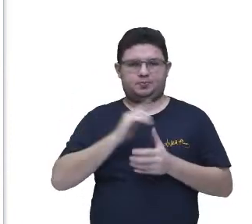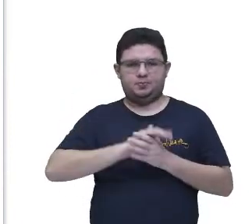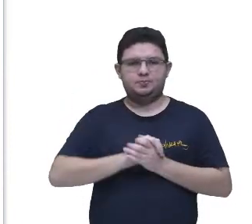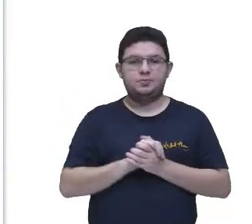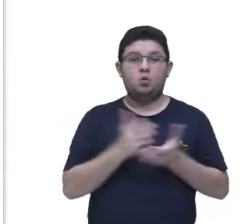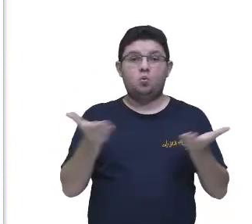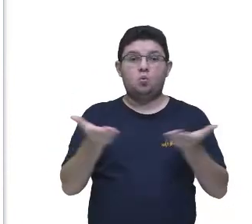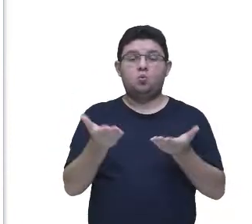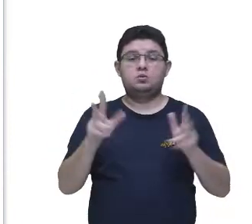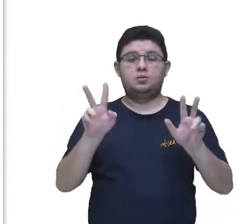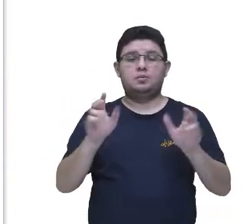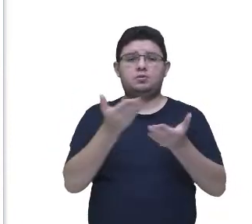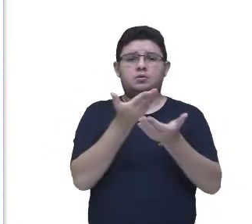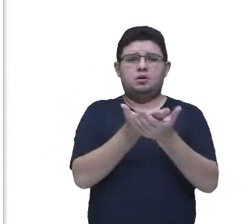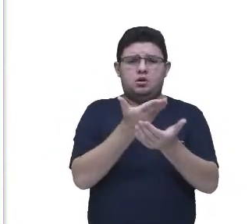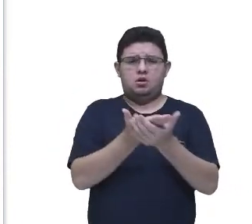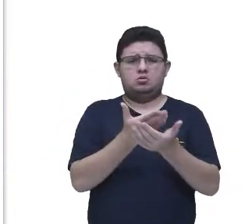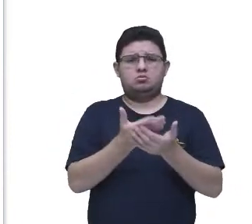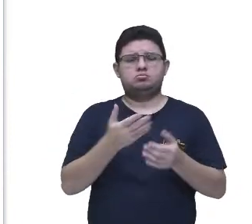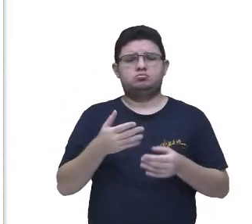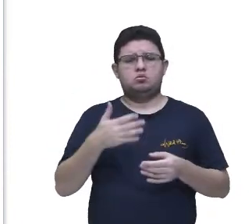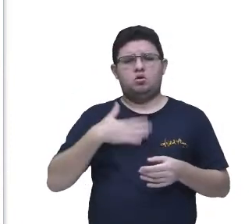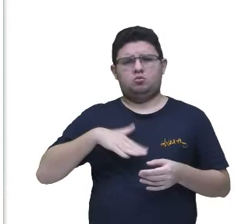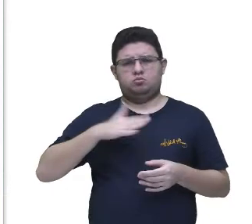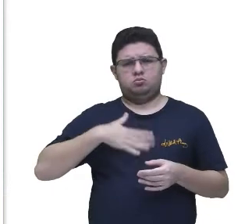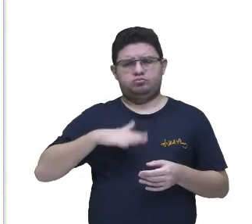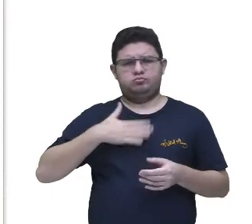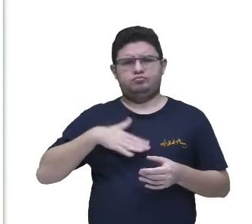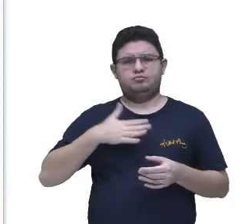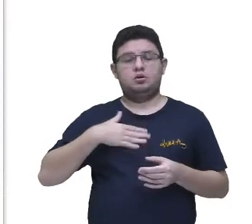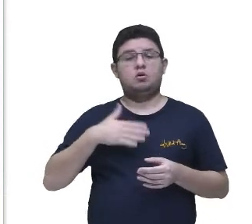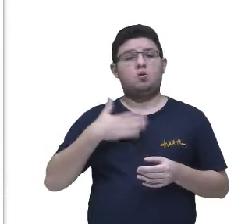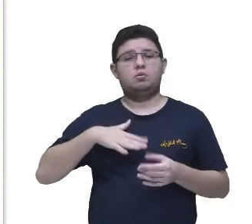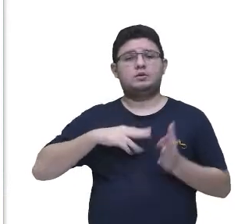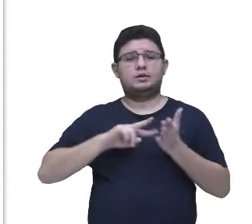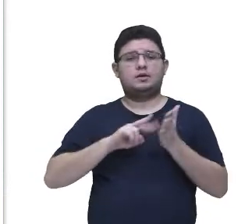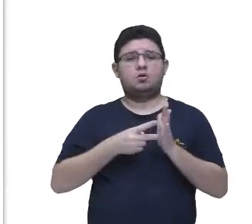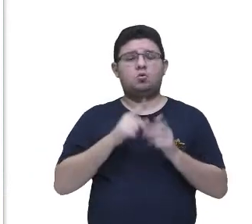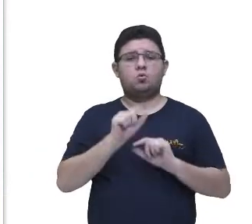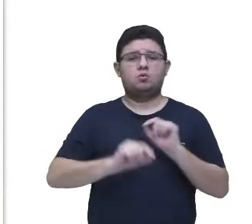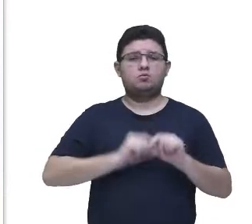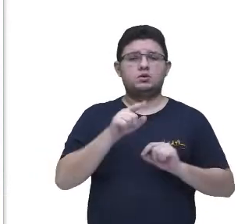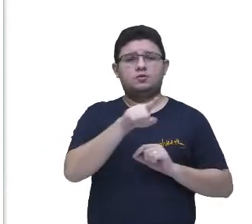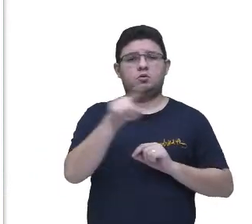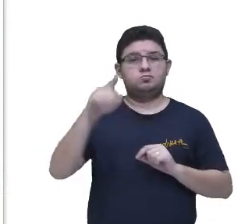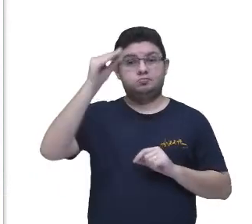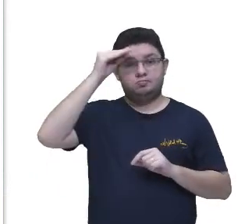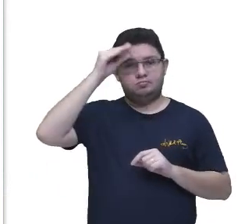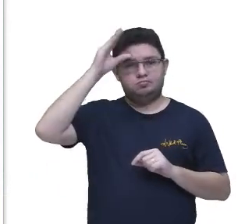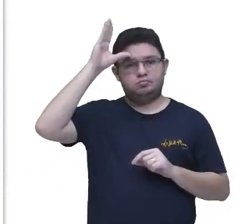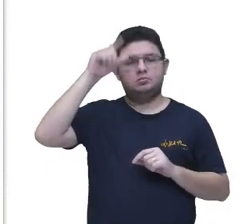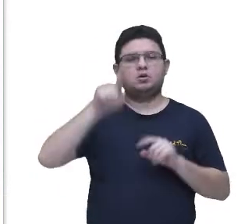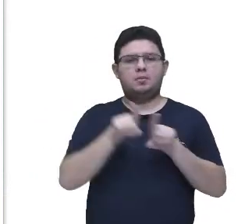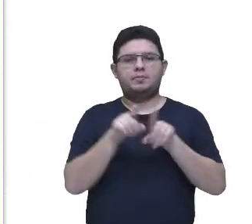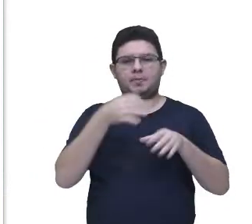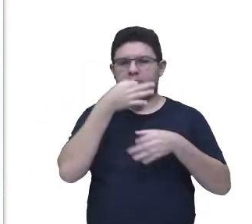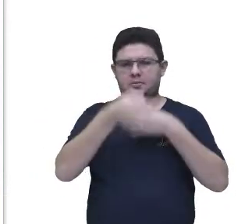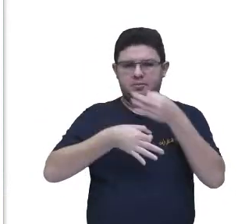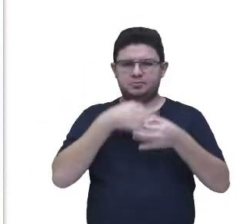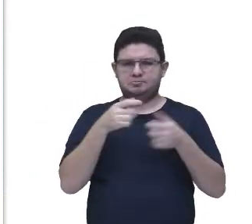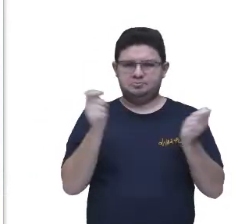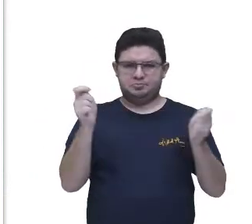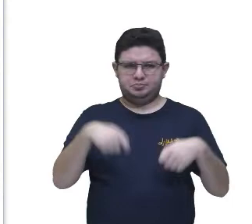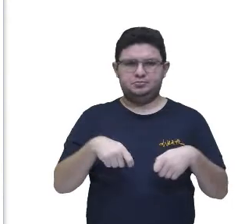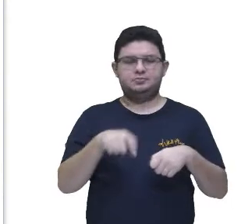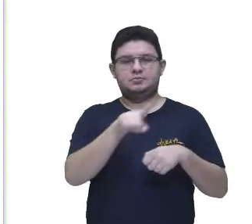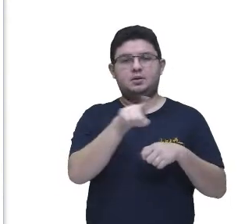assim, tranquilo que eu digo em termos de que todo mundo vai conhecer um pouco. Vai ter algo a palpitar sobre, mas que